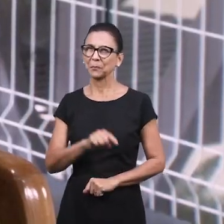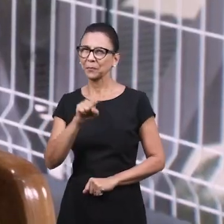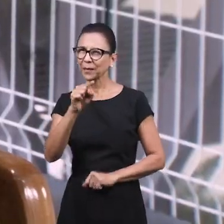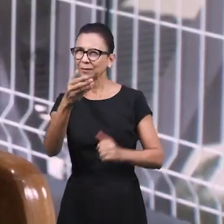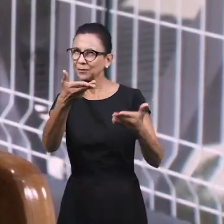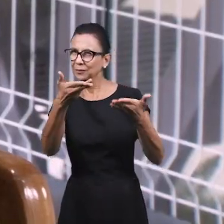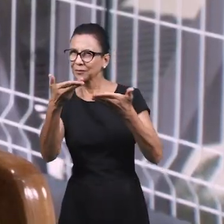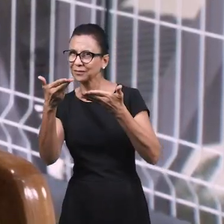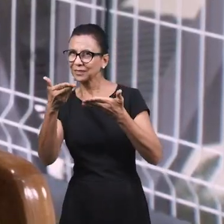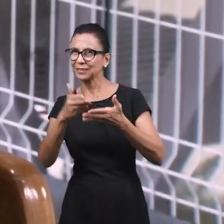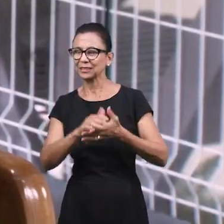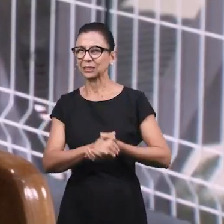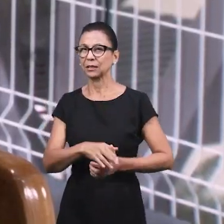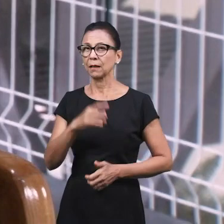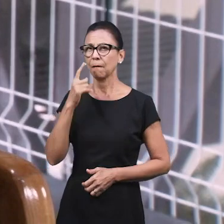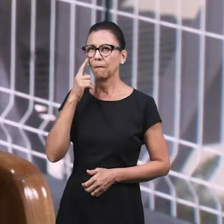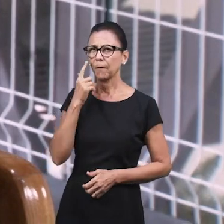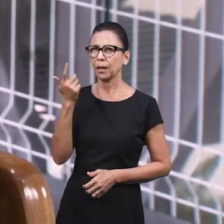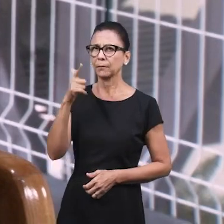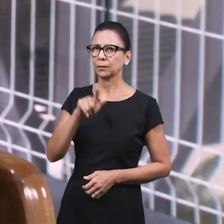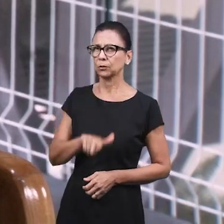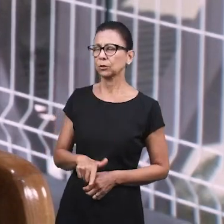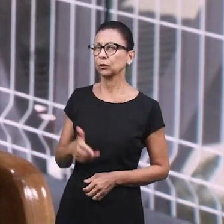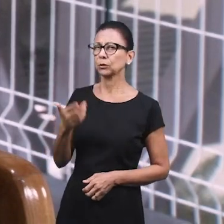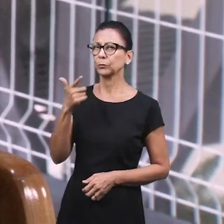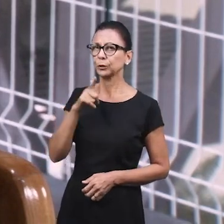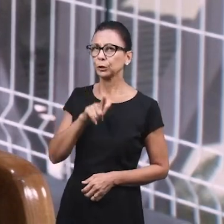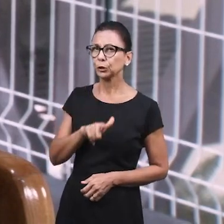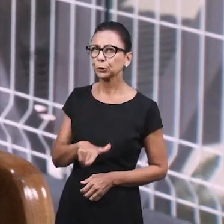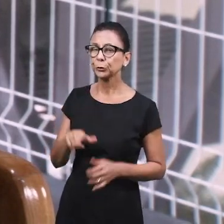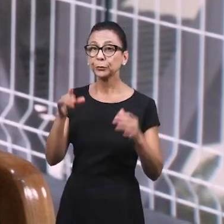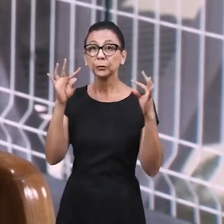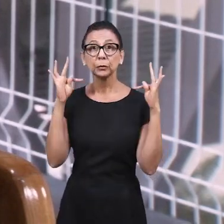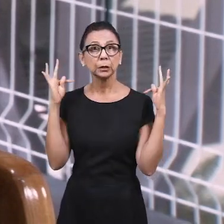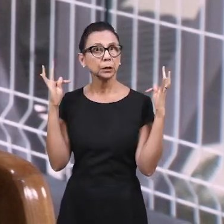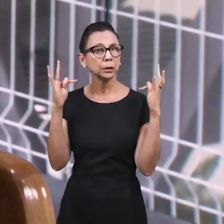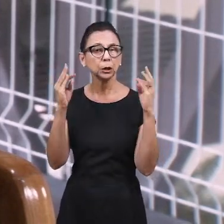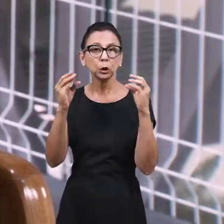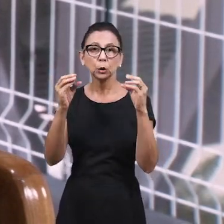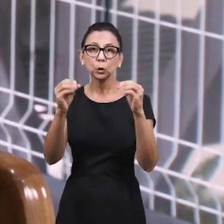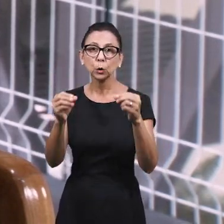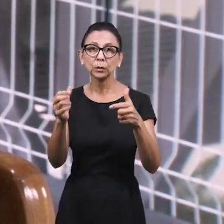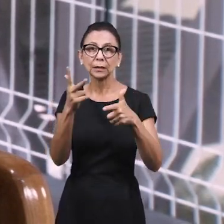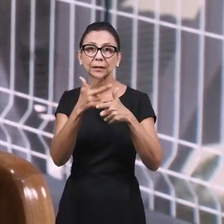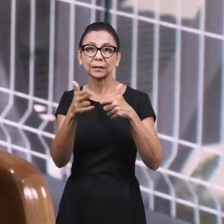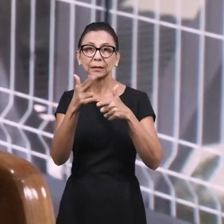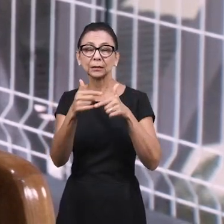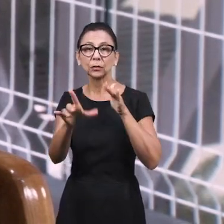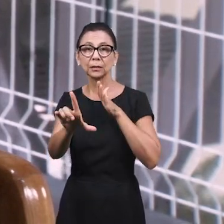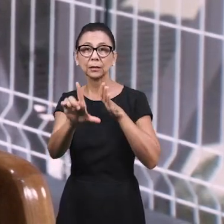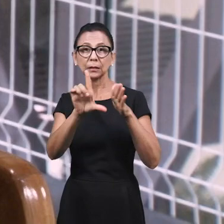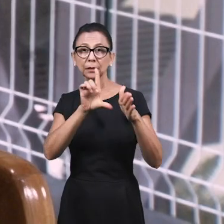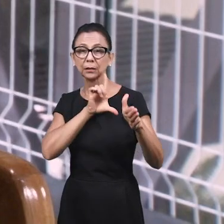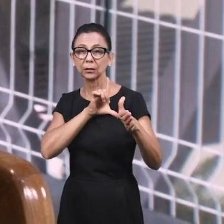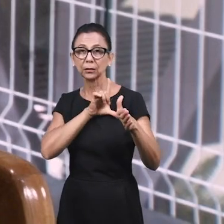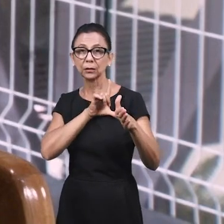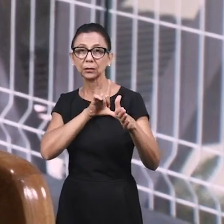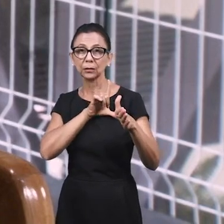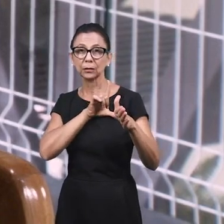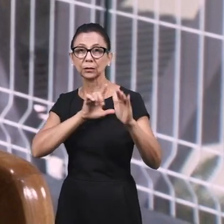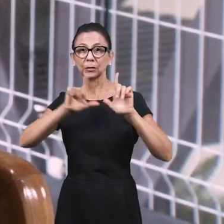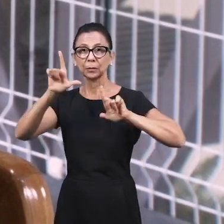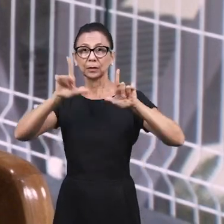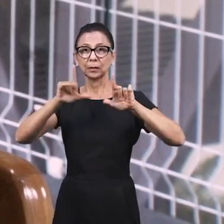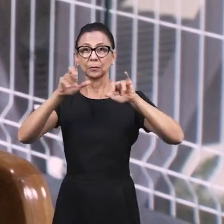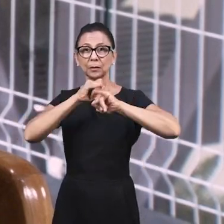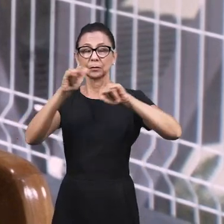Et je veux vous faire une invitation. Voyez celle-ci et toutes les autres éditions précédentes de la promotion en annonçant l'évangile